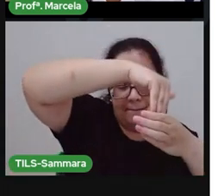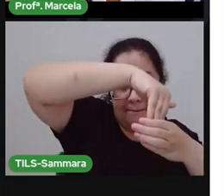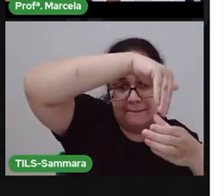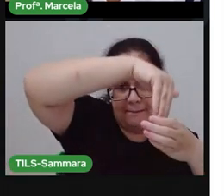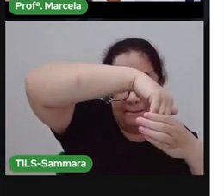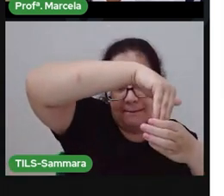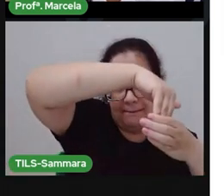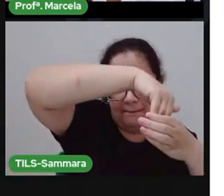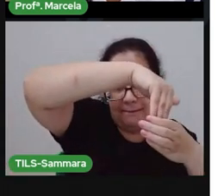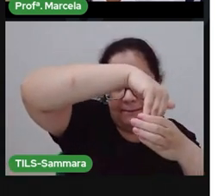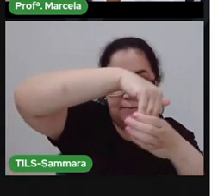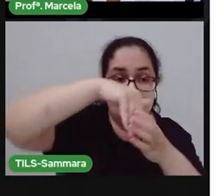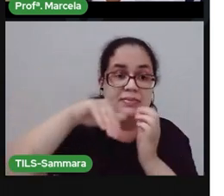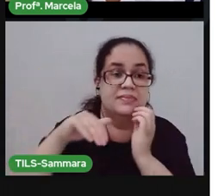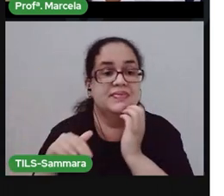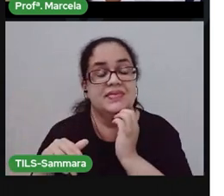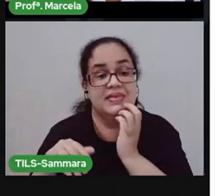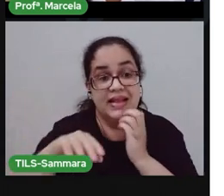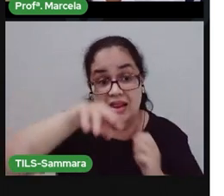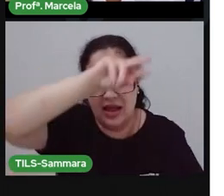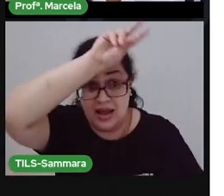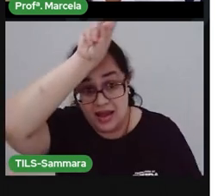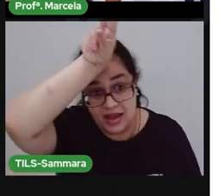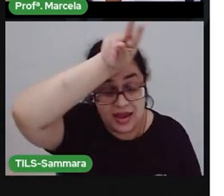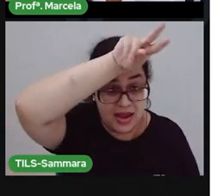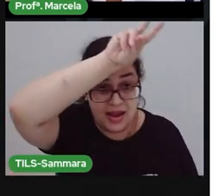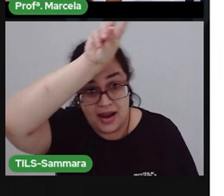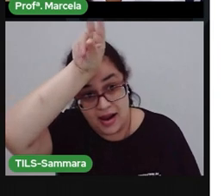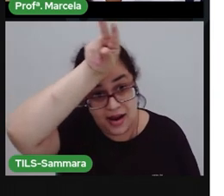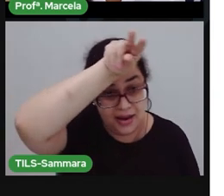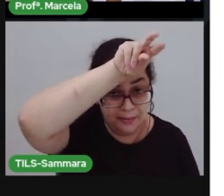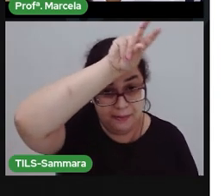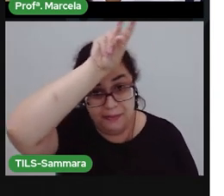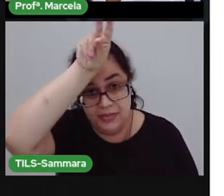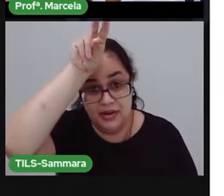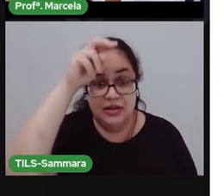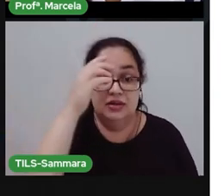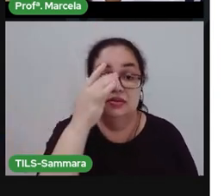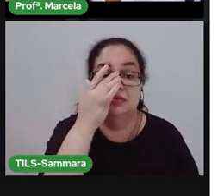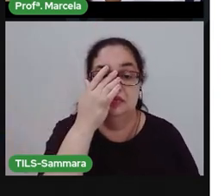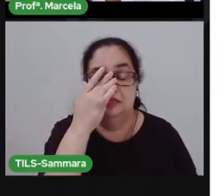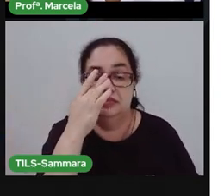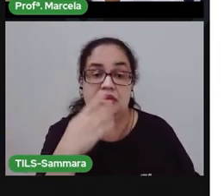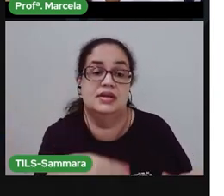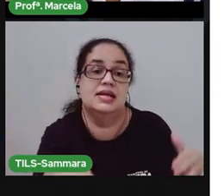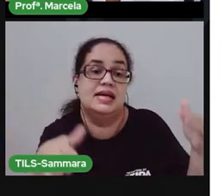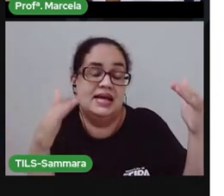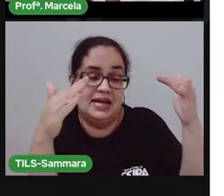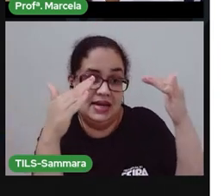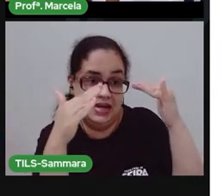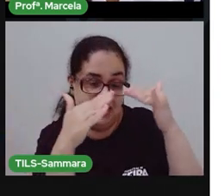Quem mora nela é a barata.